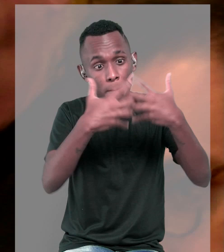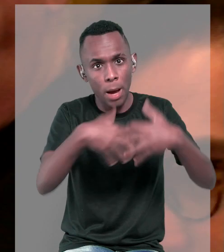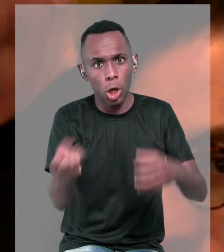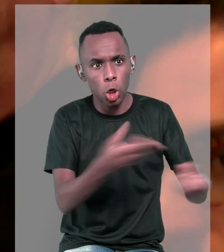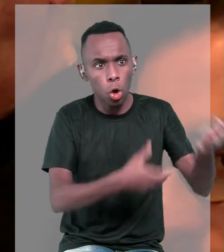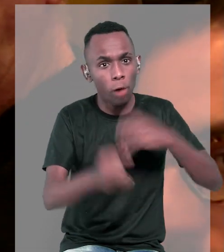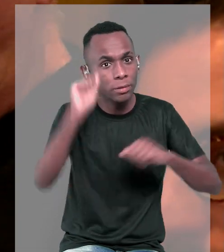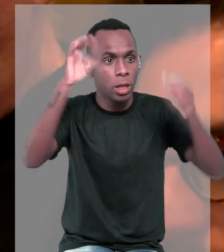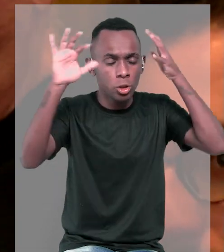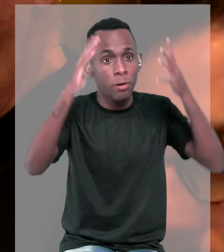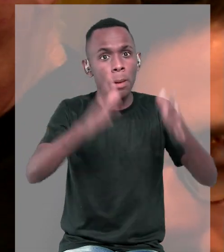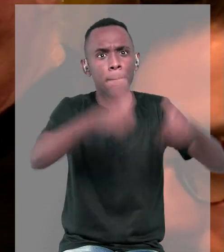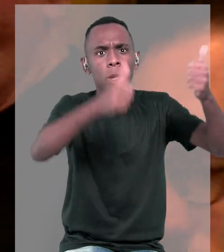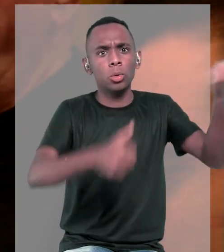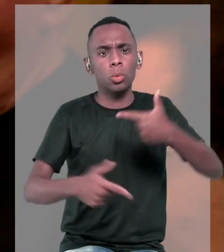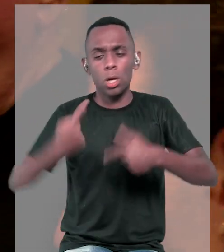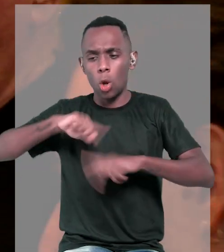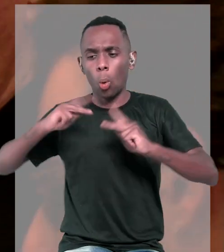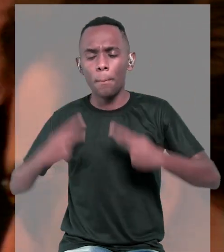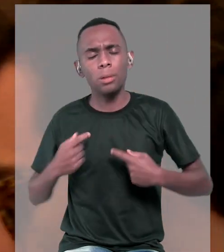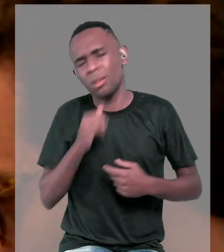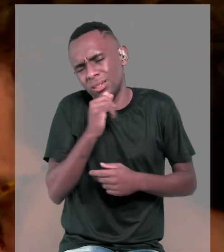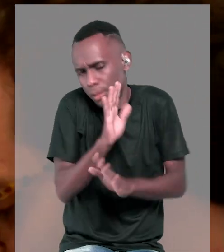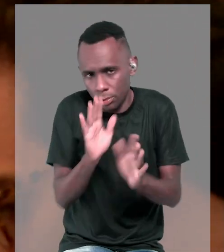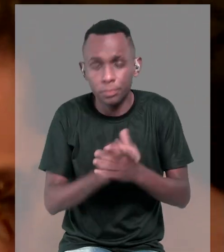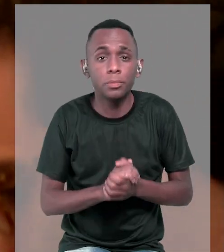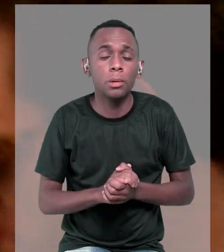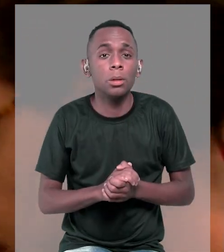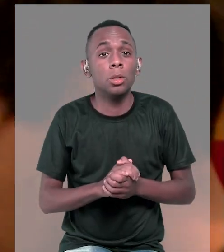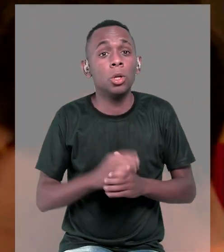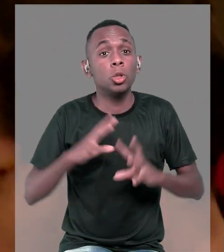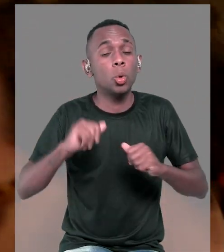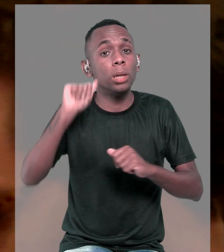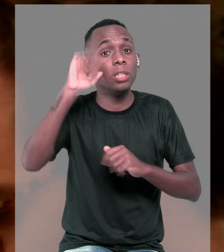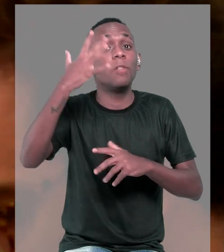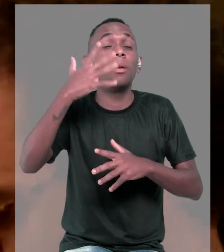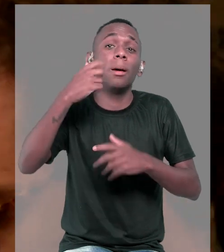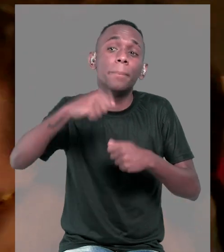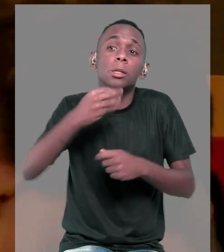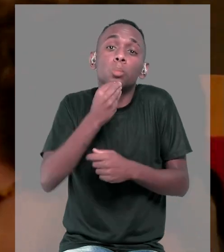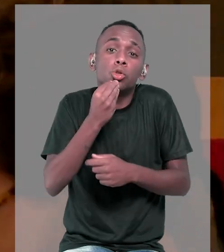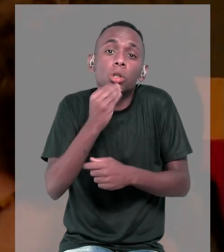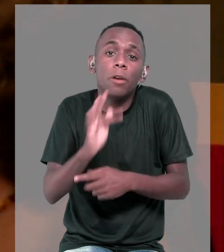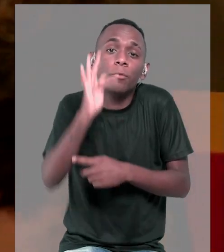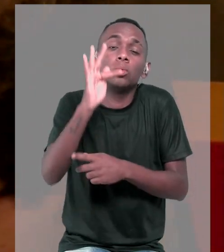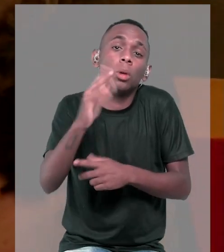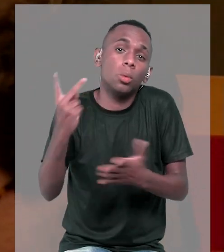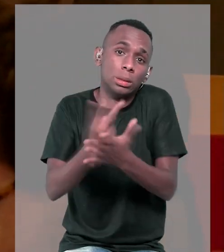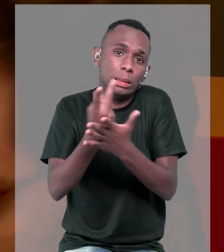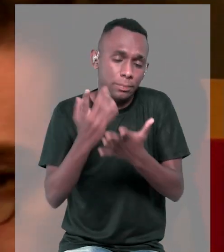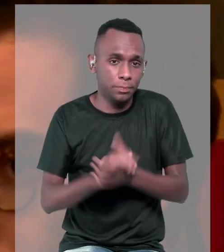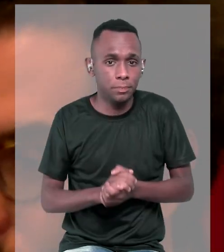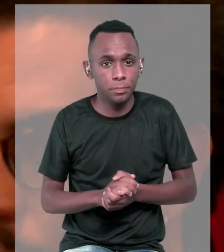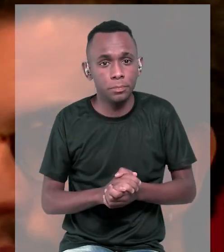nós. Por exemplo, toda decisão é probabilística, mesmo que a pessoa não saiba que é. E as